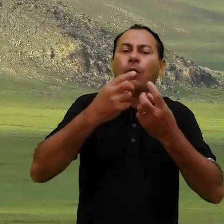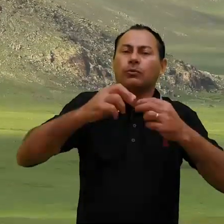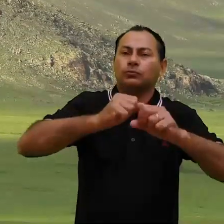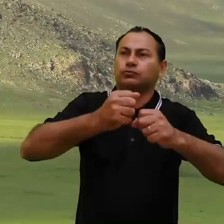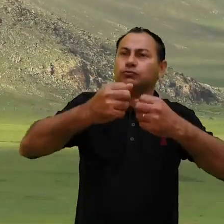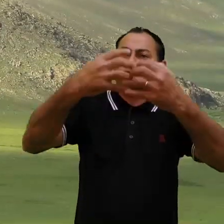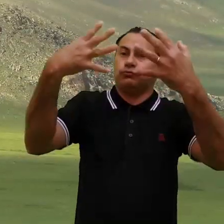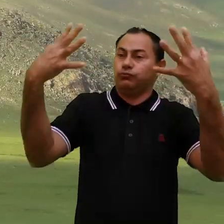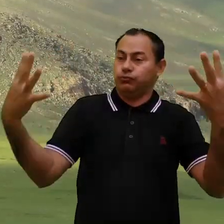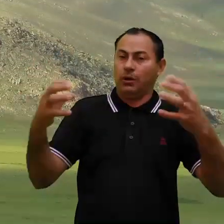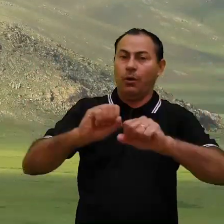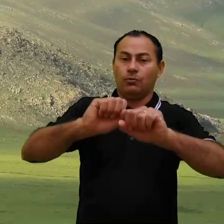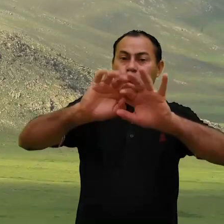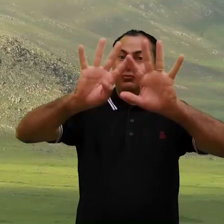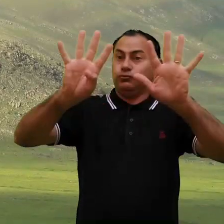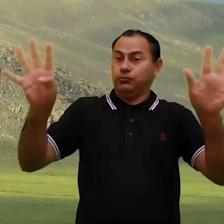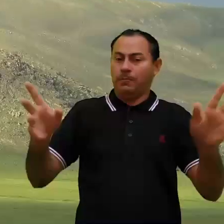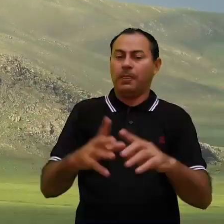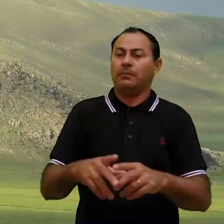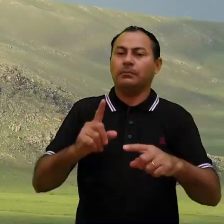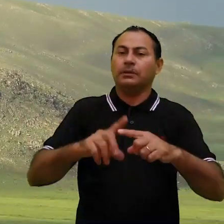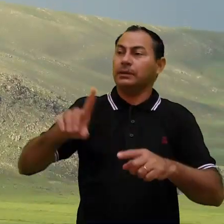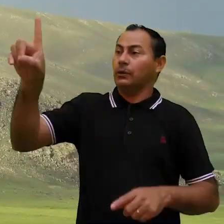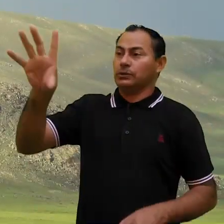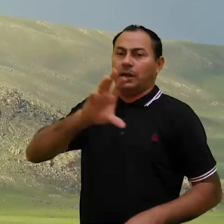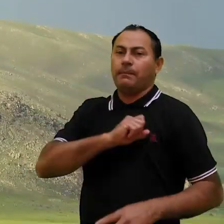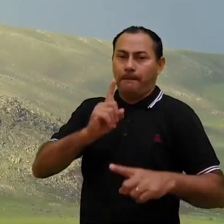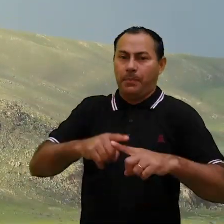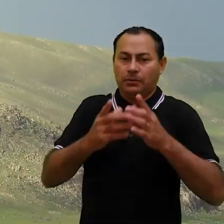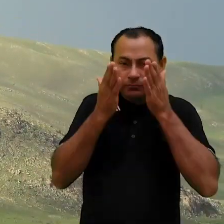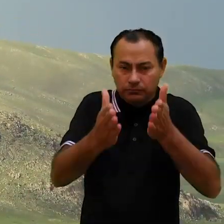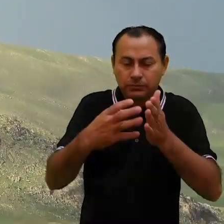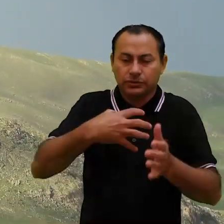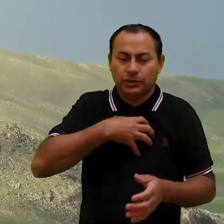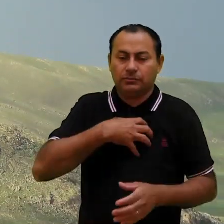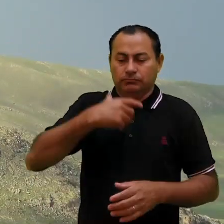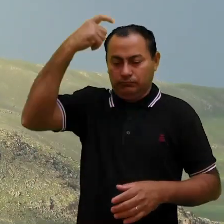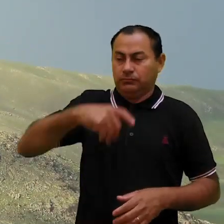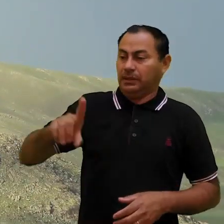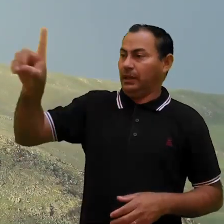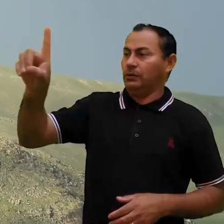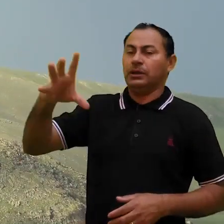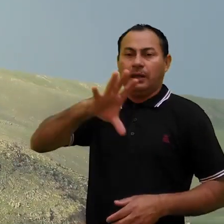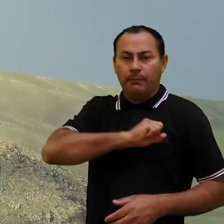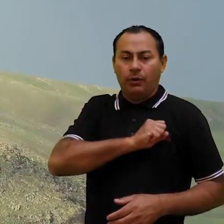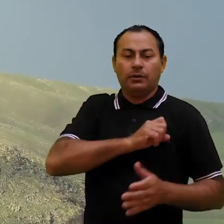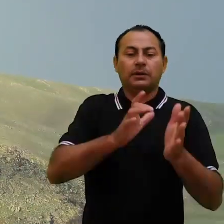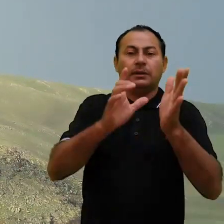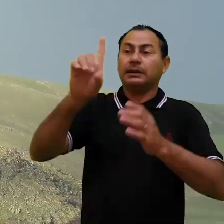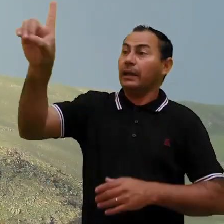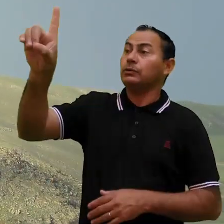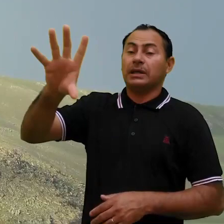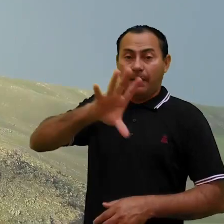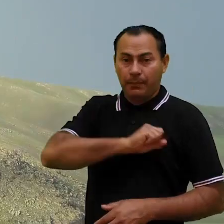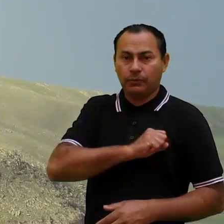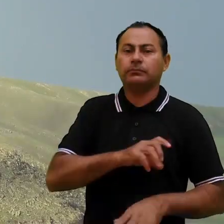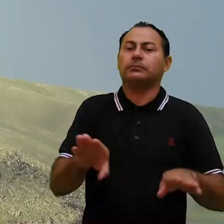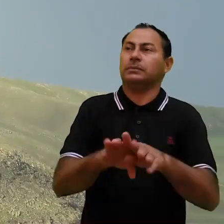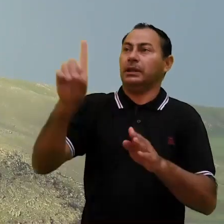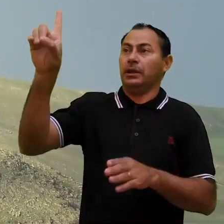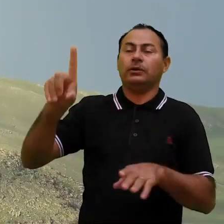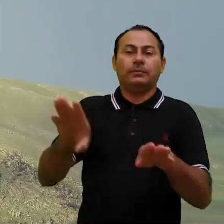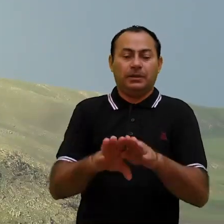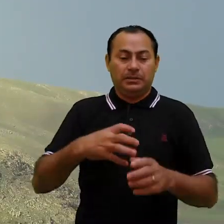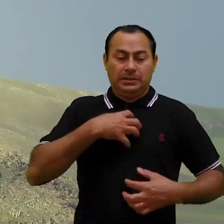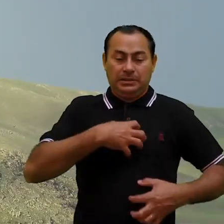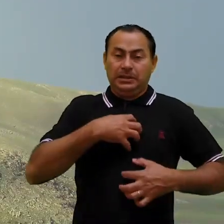cores, não apenas de uma. Deus ama porque essa é a essência do caráter de Deus. Ele é amor. Mas Deus também se ira e